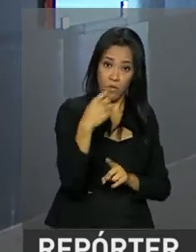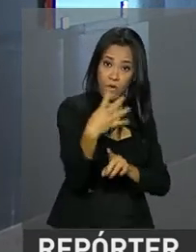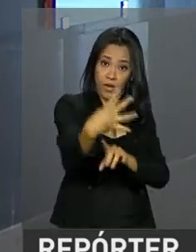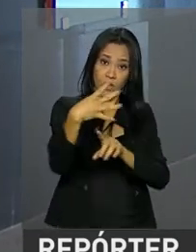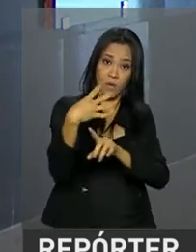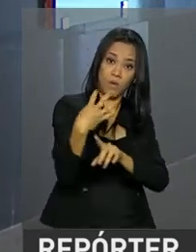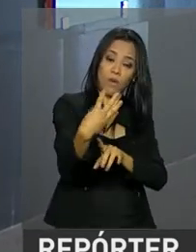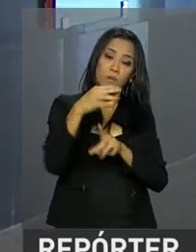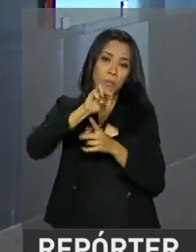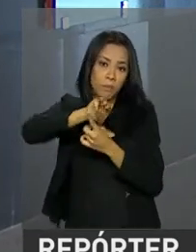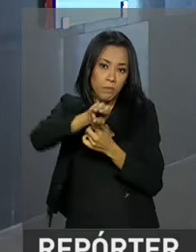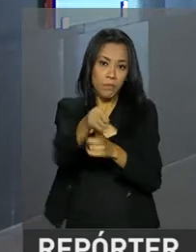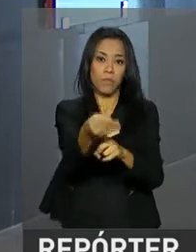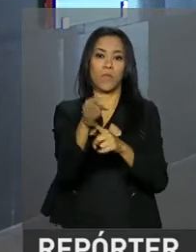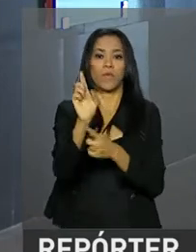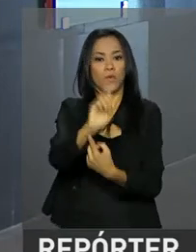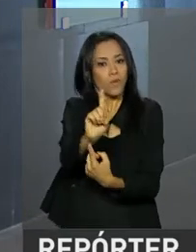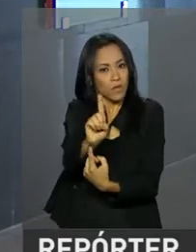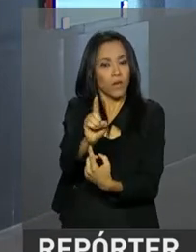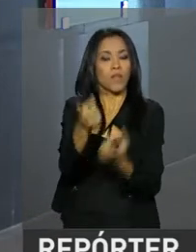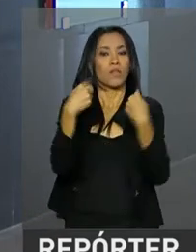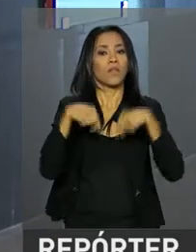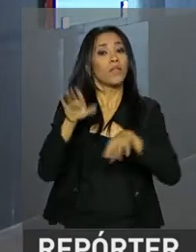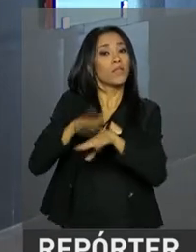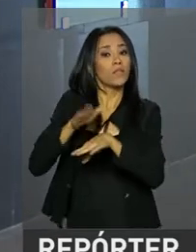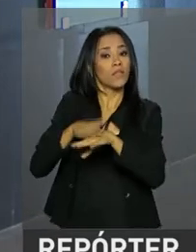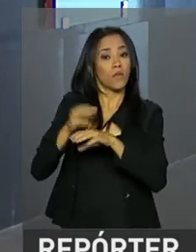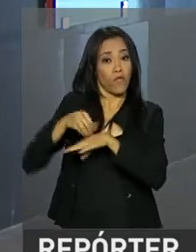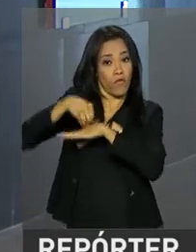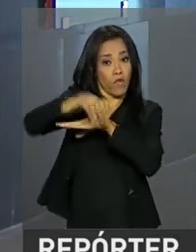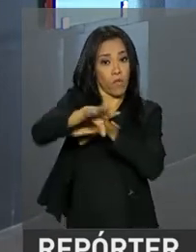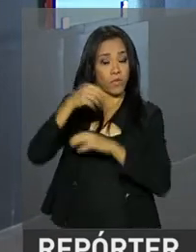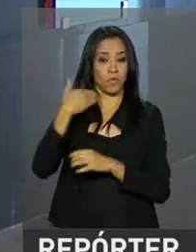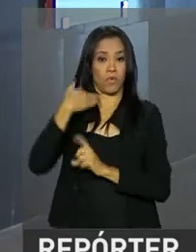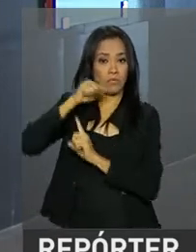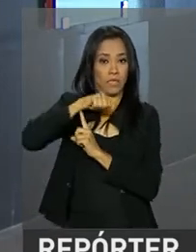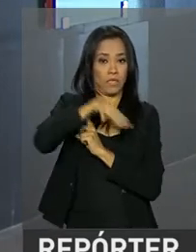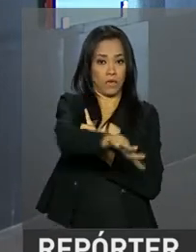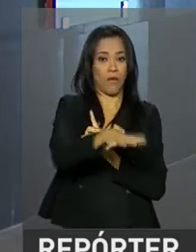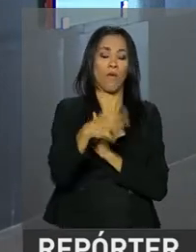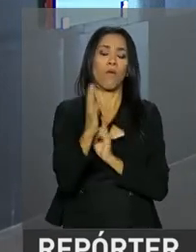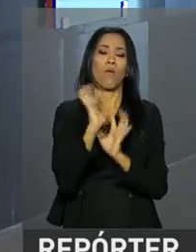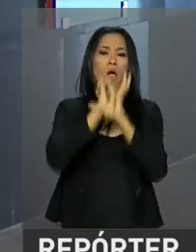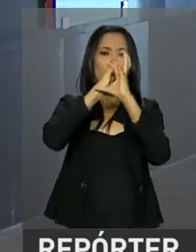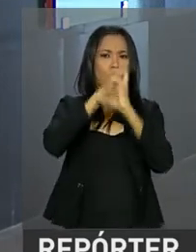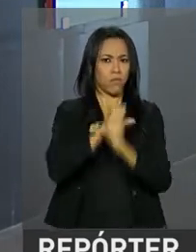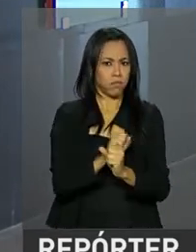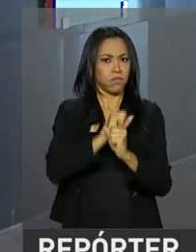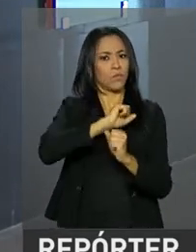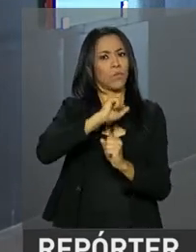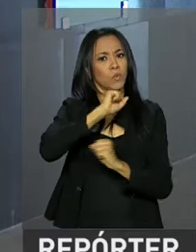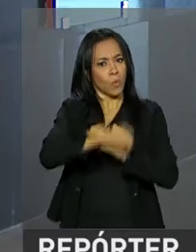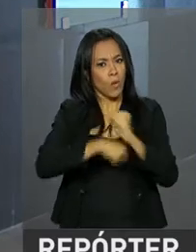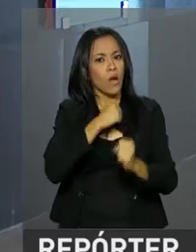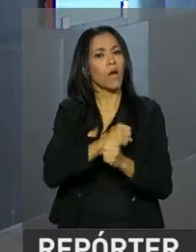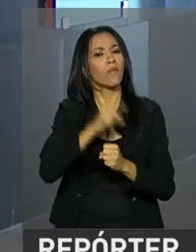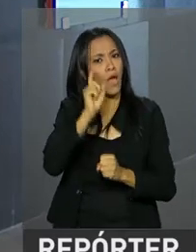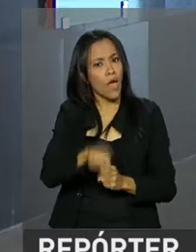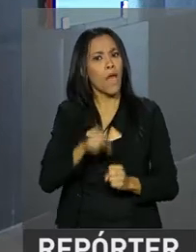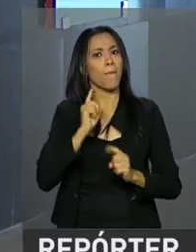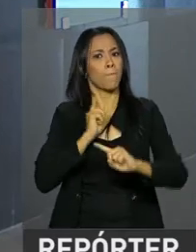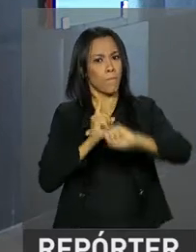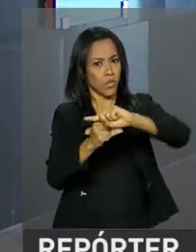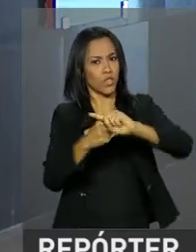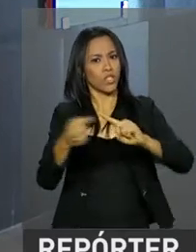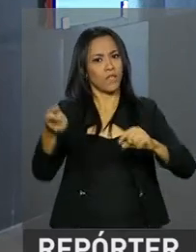de dólares e ainda segundo os dados do banco central no acumulado do ano esse fluxo é positivo em mais de 11